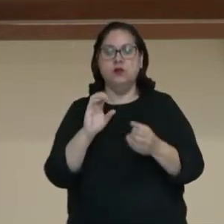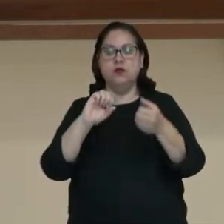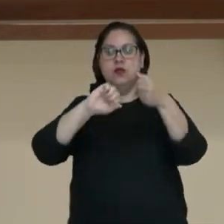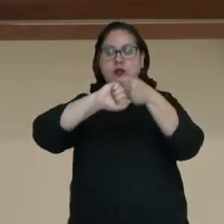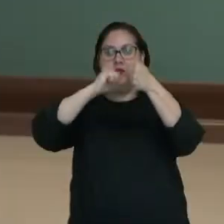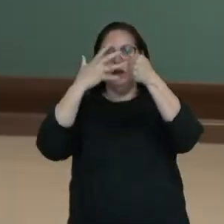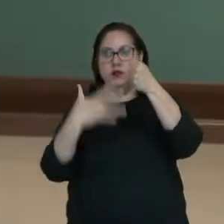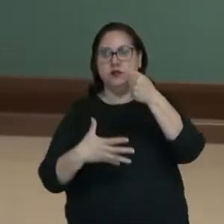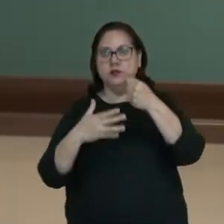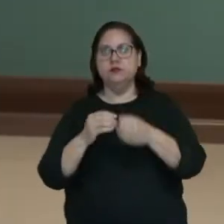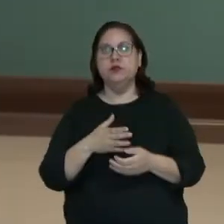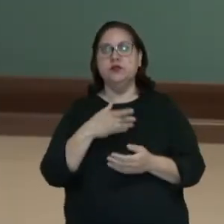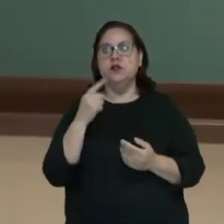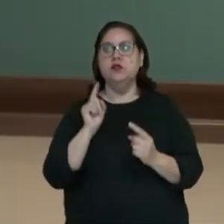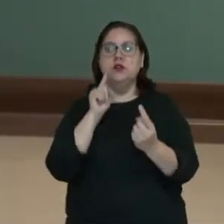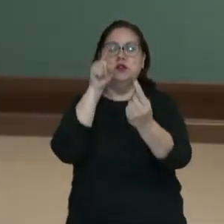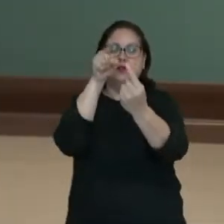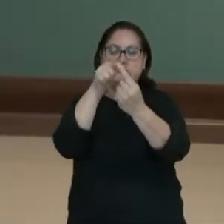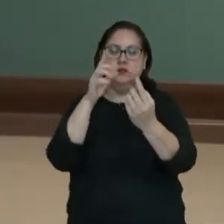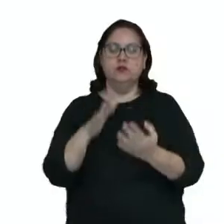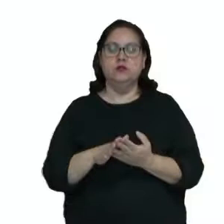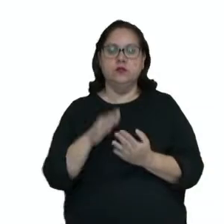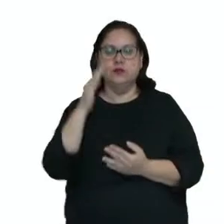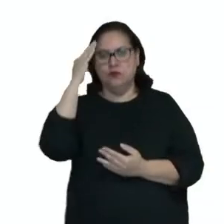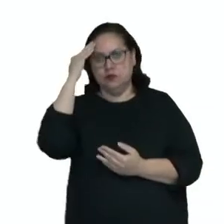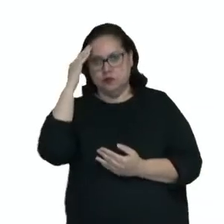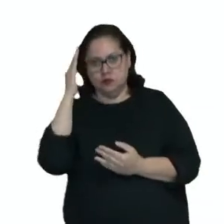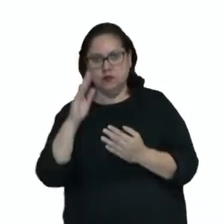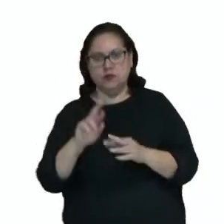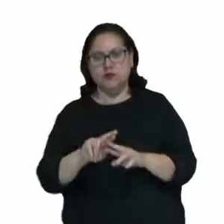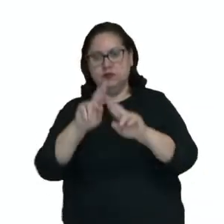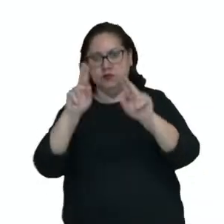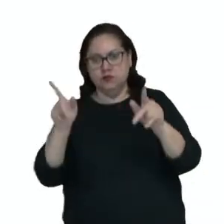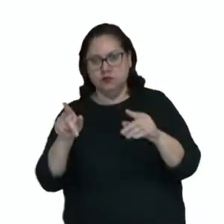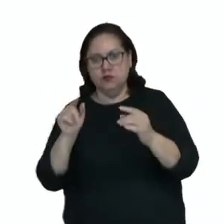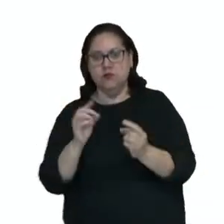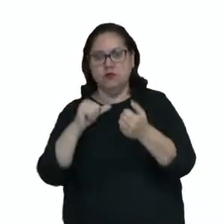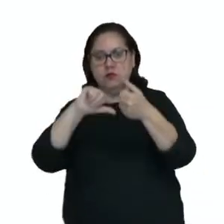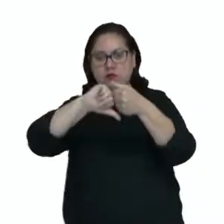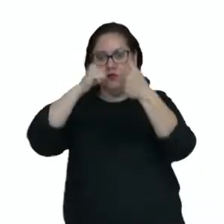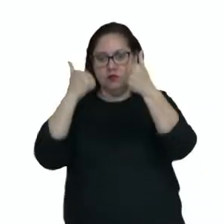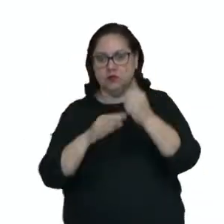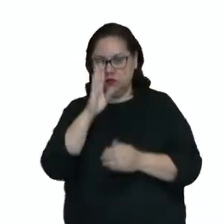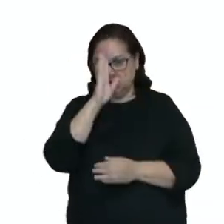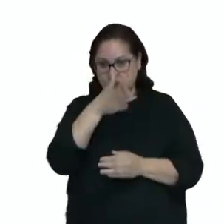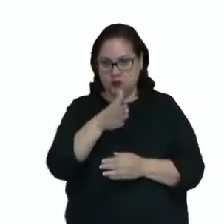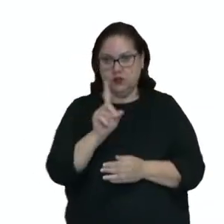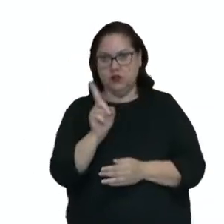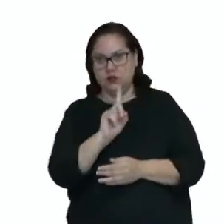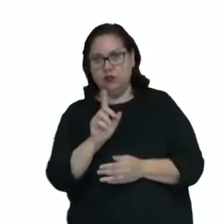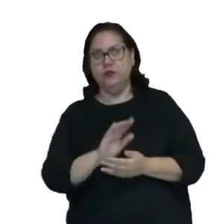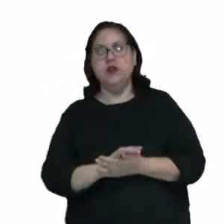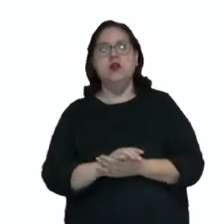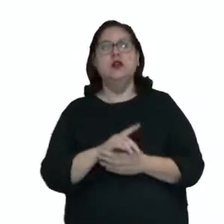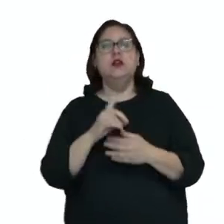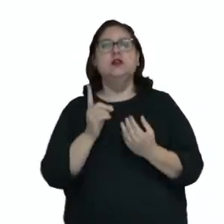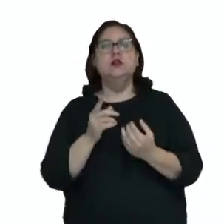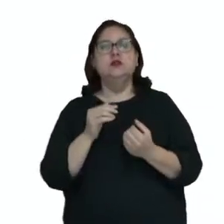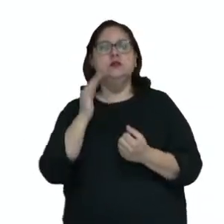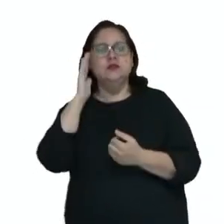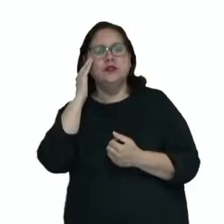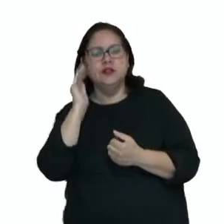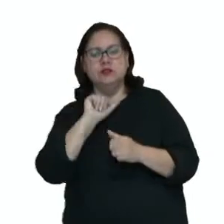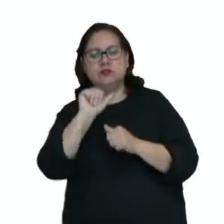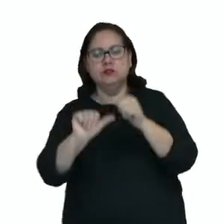lá. Nossos objetivos são compreender a diferença entre a democracia direta e a indireta e entender